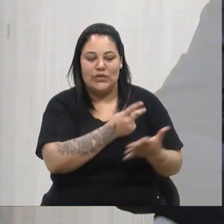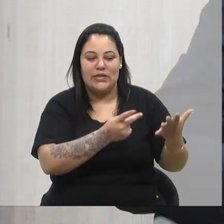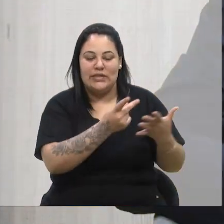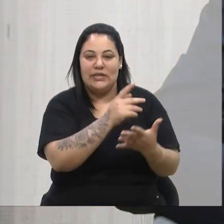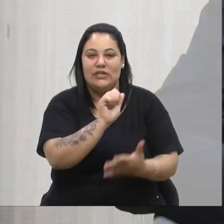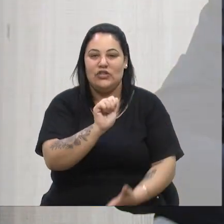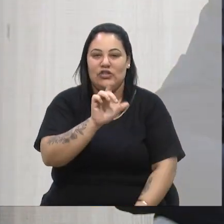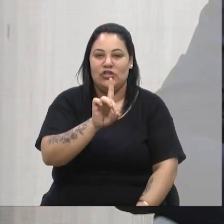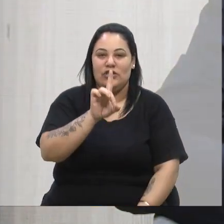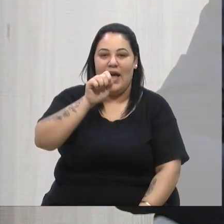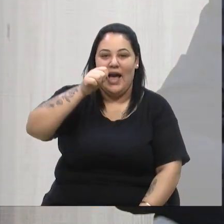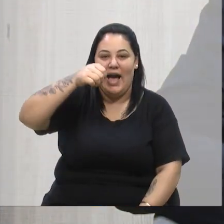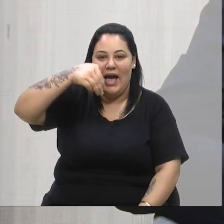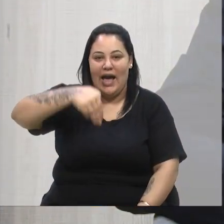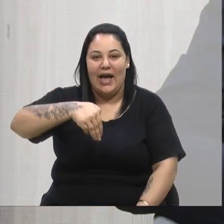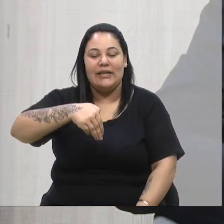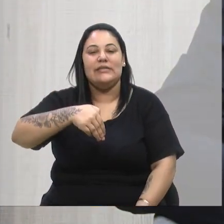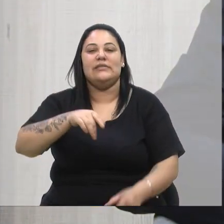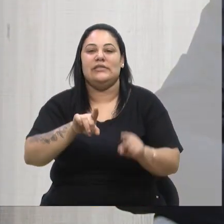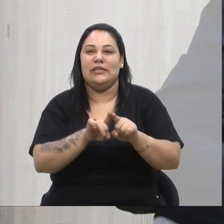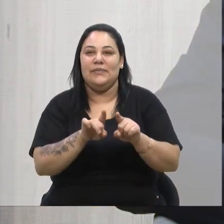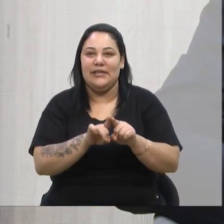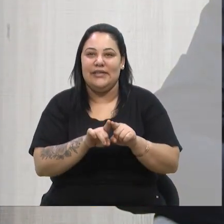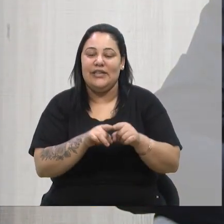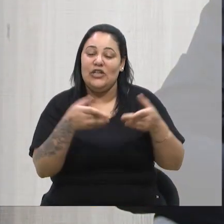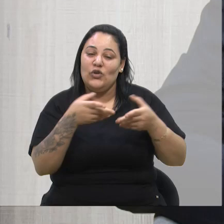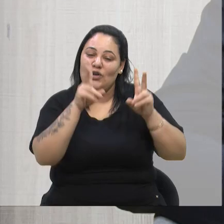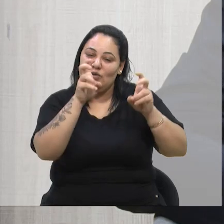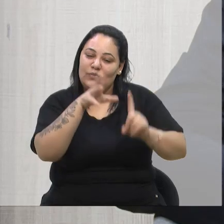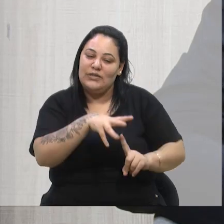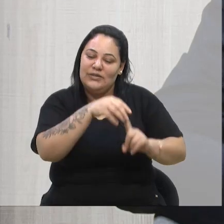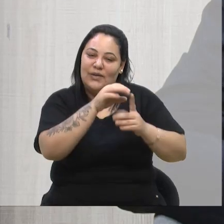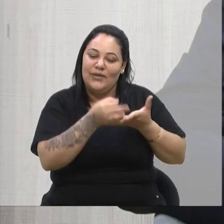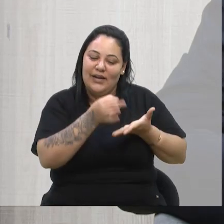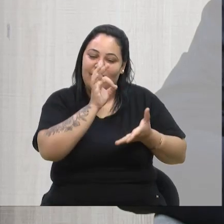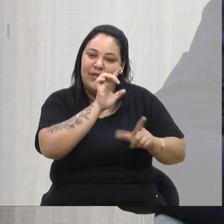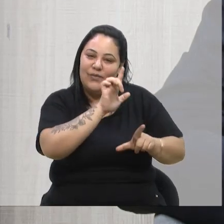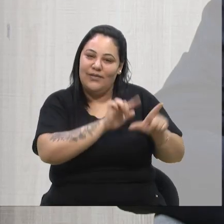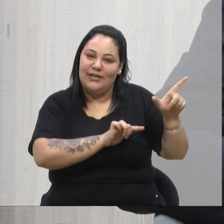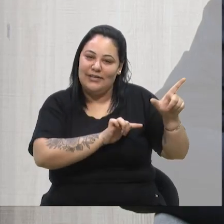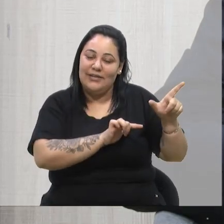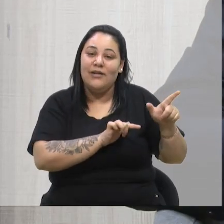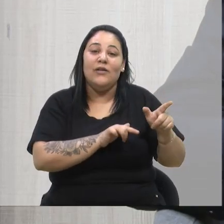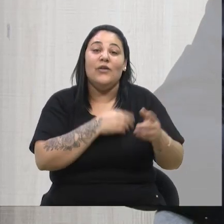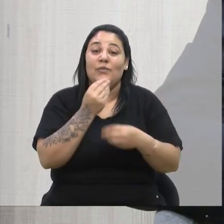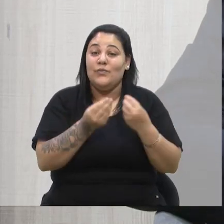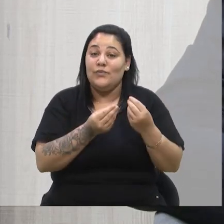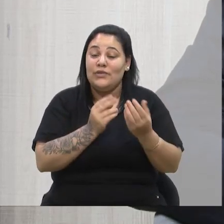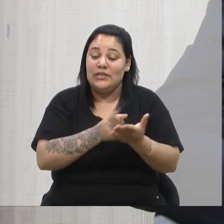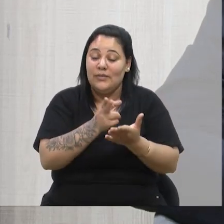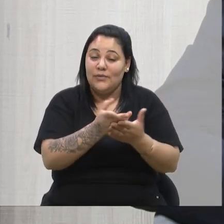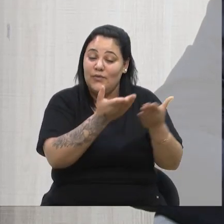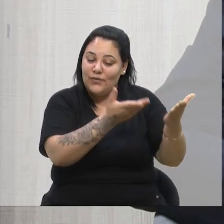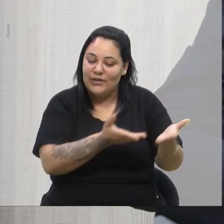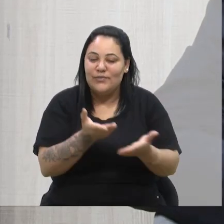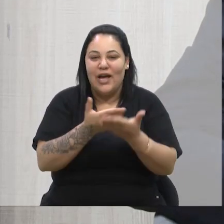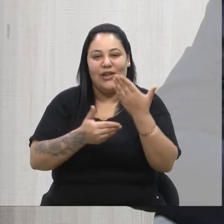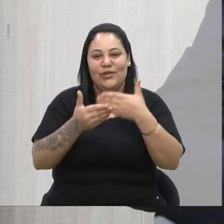Sul, com ilustrações de Adam Marini e pauta do Café com Letras desta semana. Como sempre, também